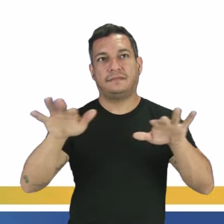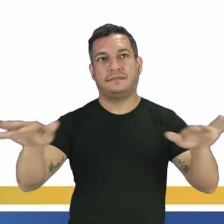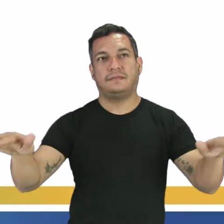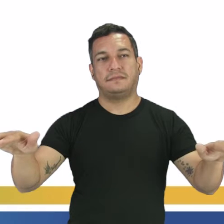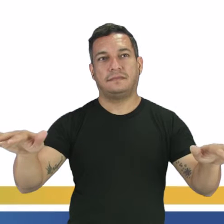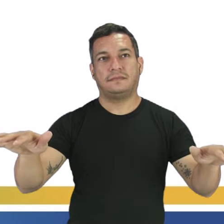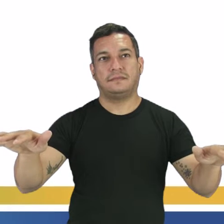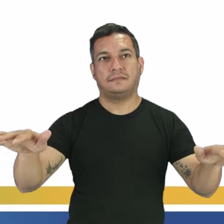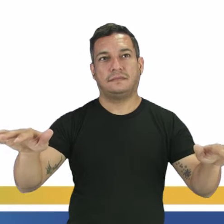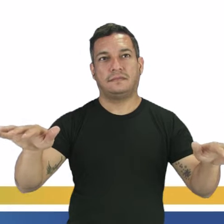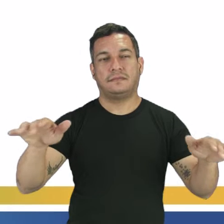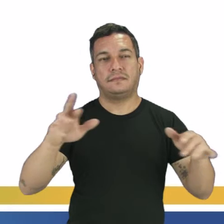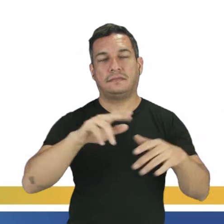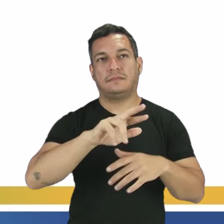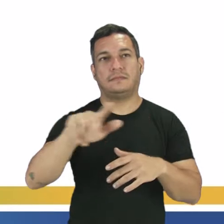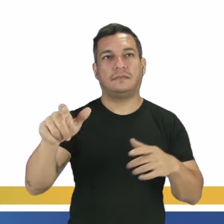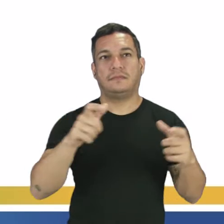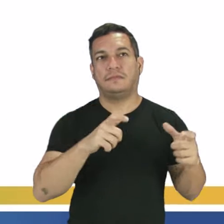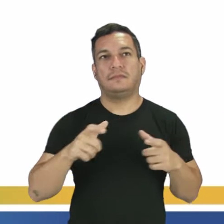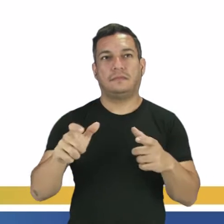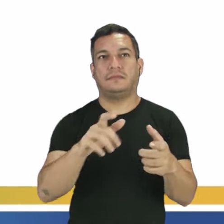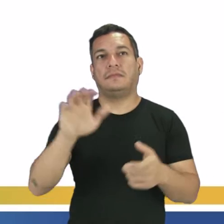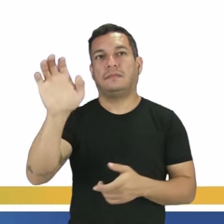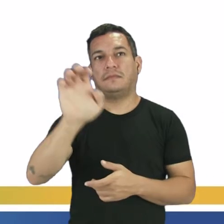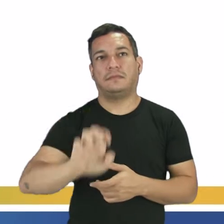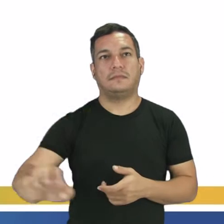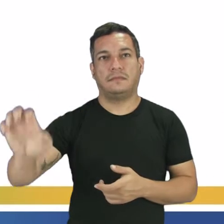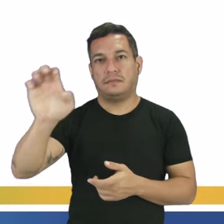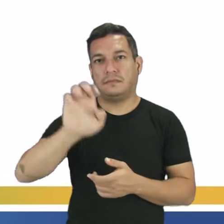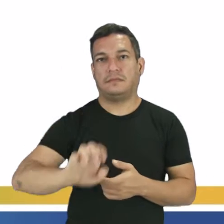expandiu para vários locais da Europa.